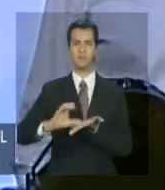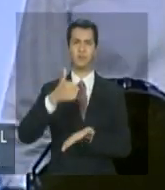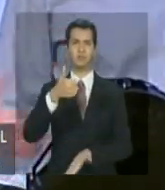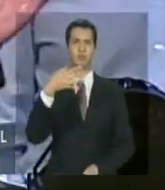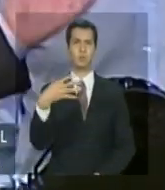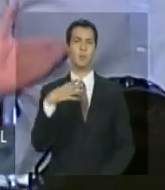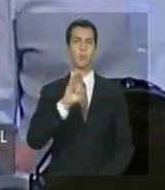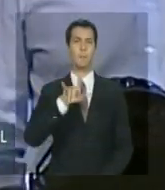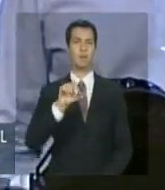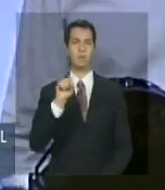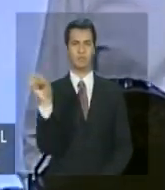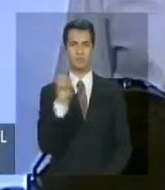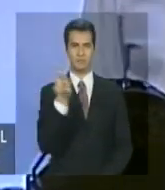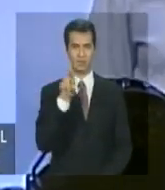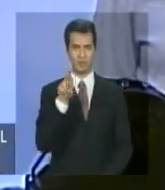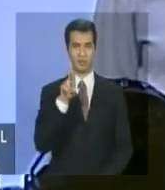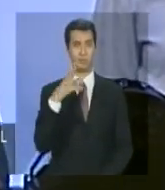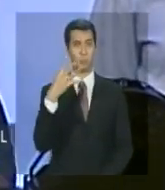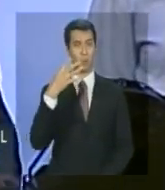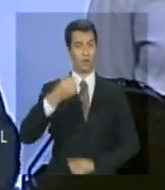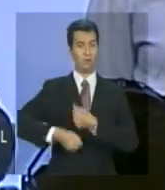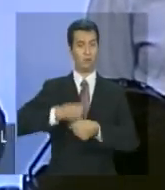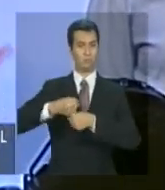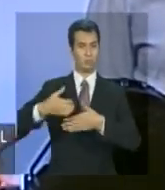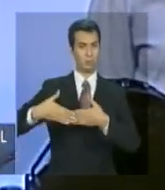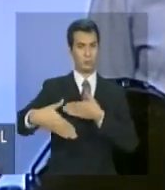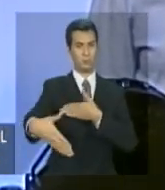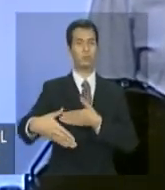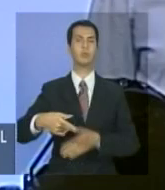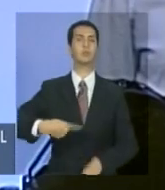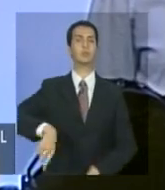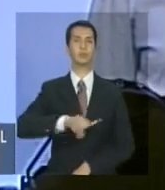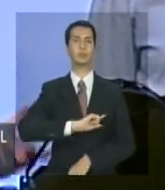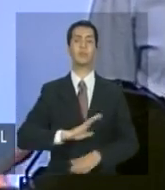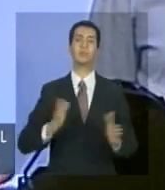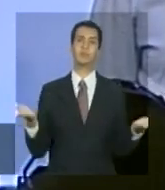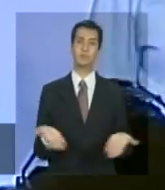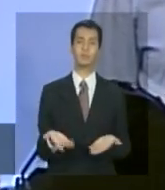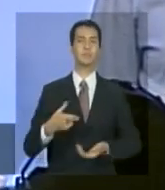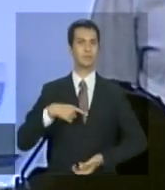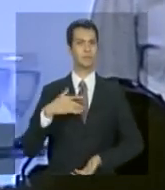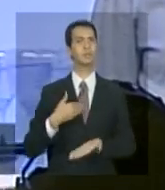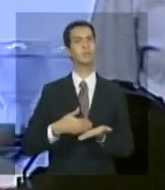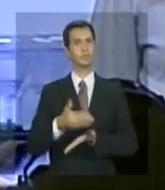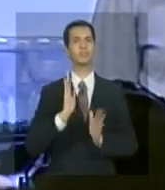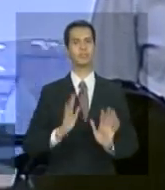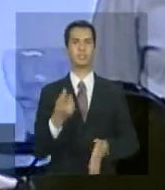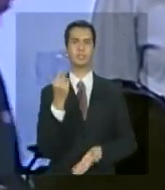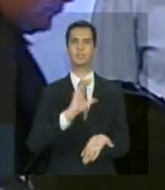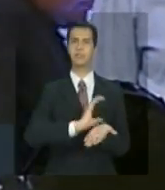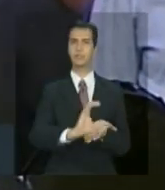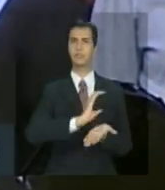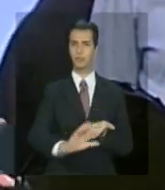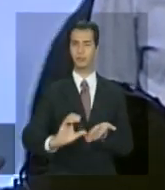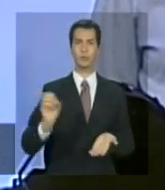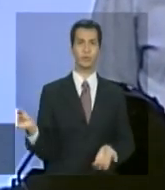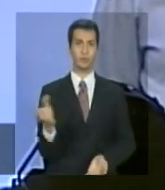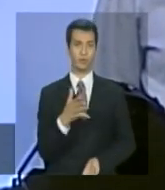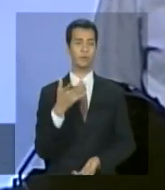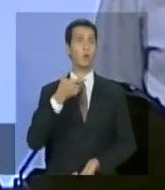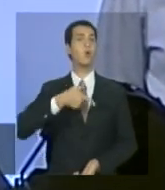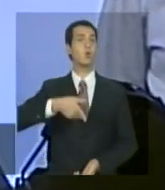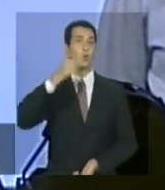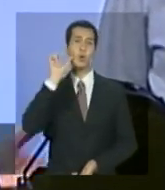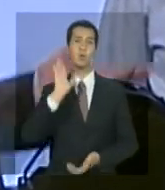reais nesses seus 4 anos de governo. Então, nós estamos fazendo uma série de investimentos muito inovadores. Ontem à